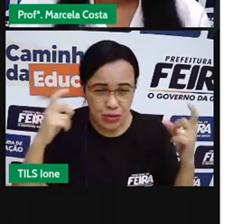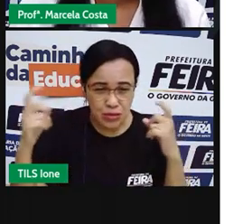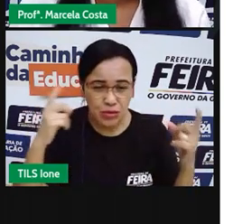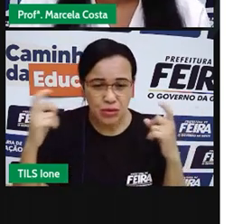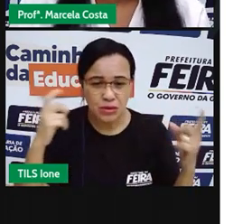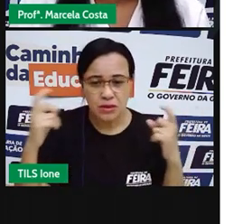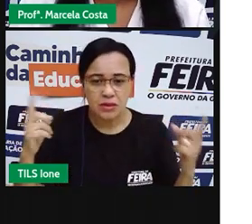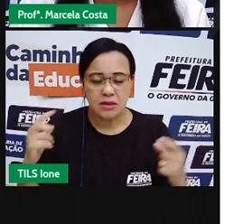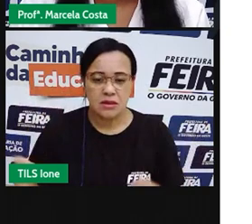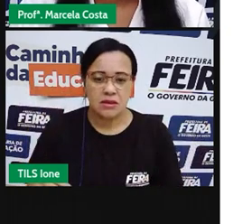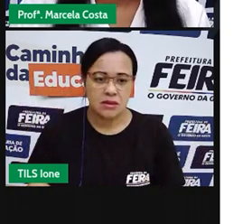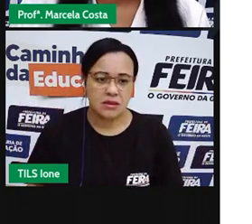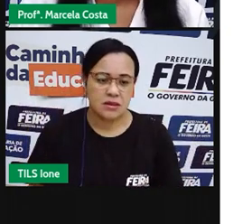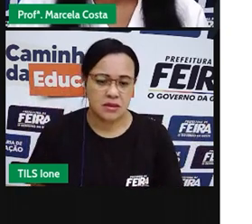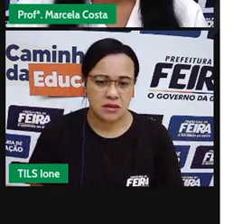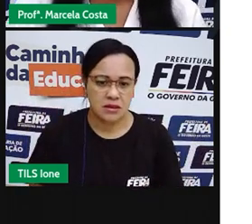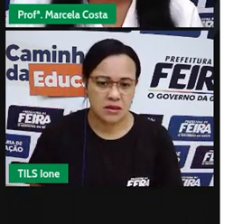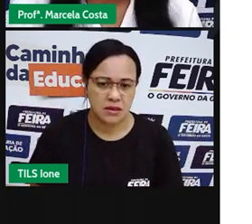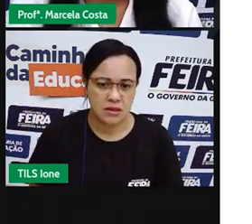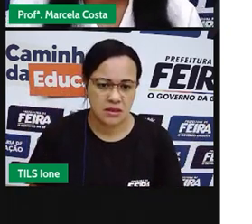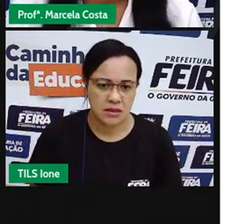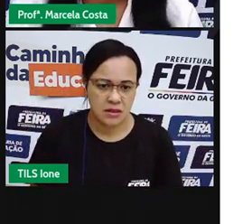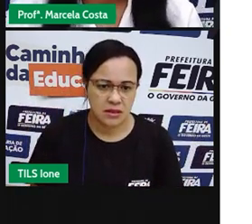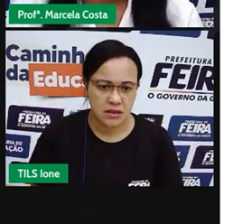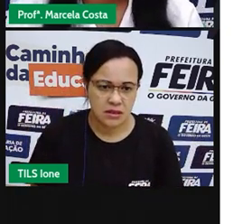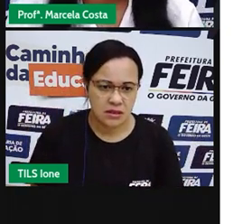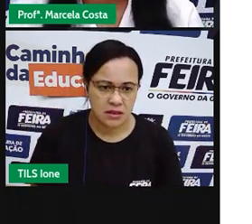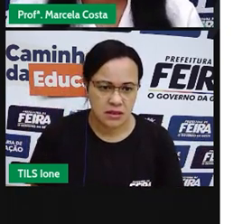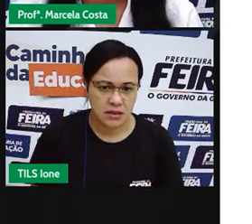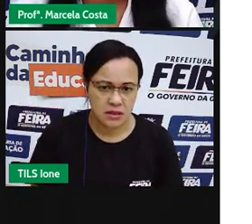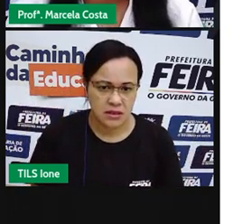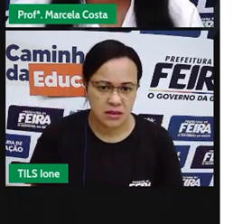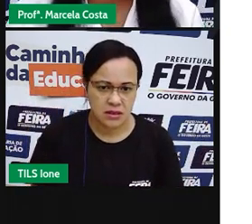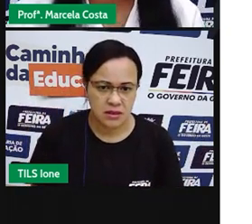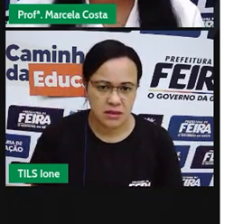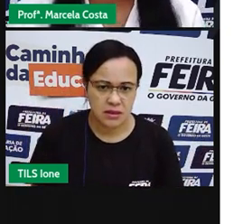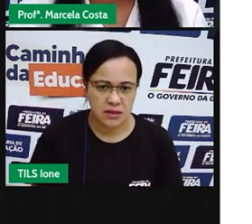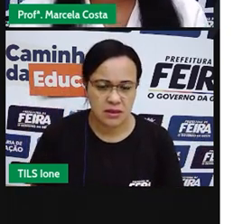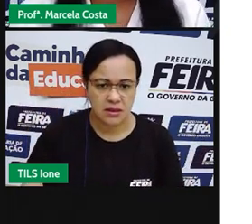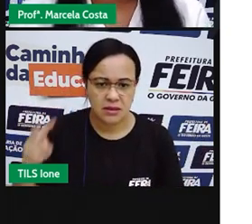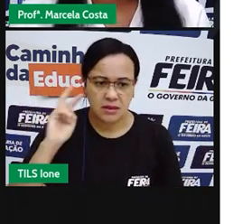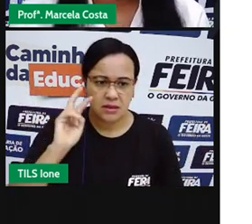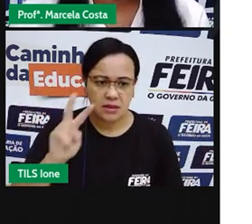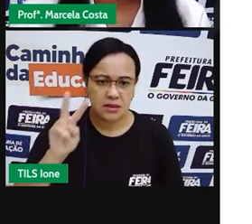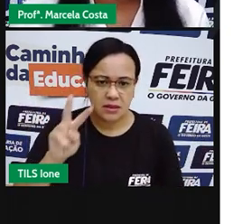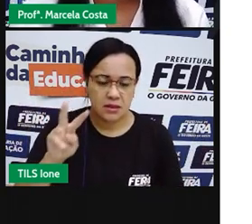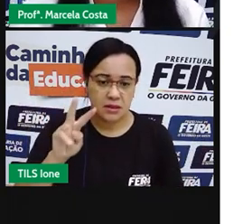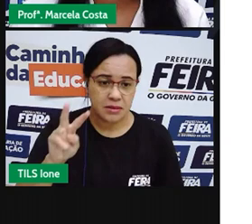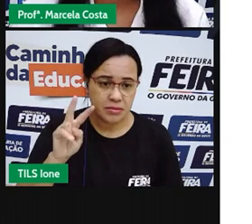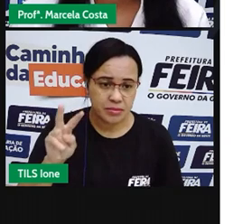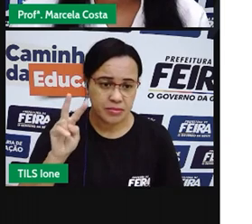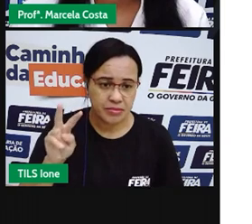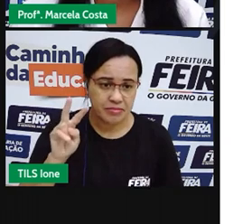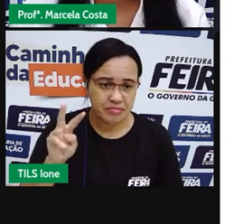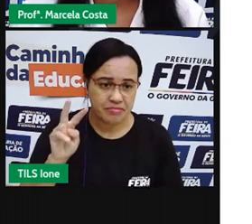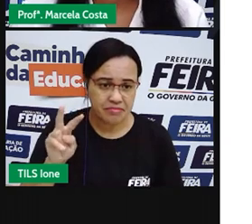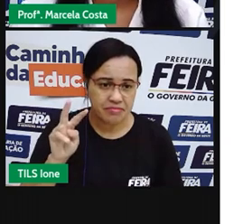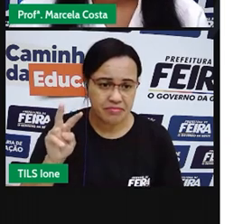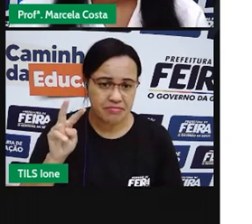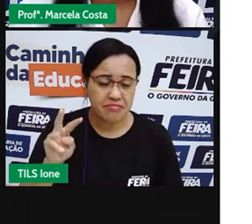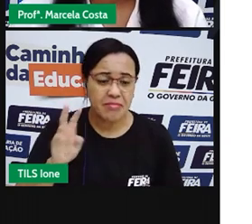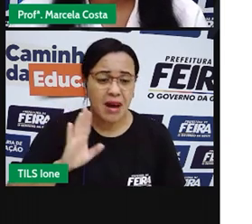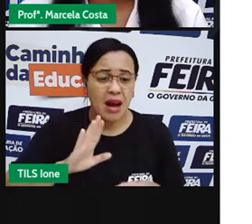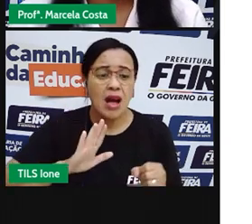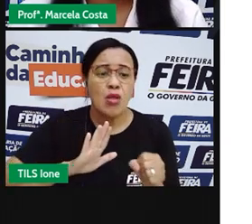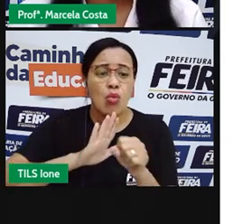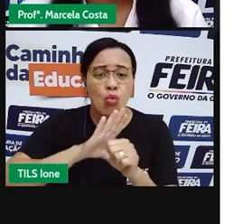Veja pela lua. Aqui, né, a lua escondida no céu, a gente já consegue perceber que essa cena está acontecendo